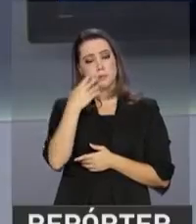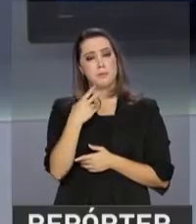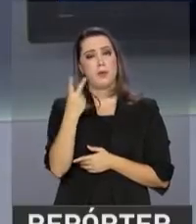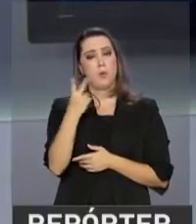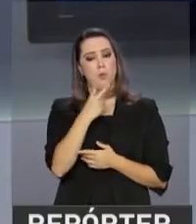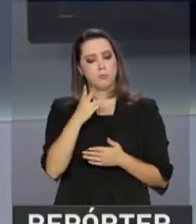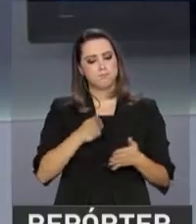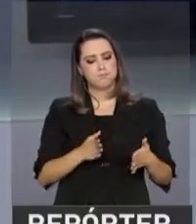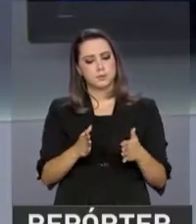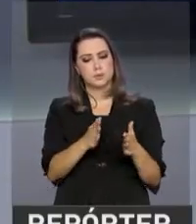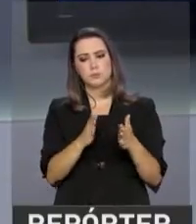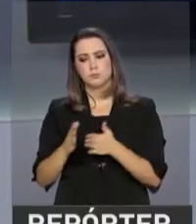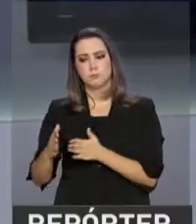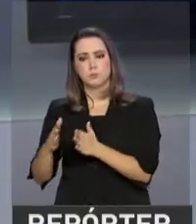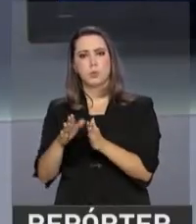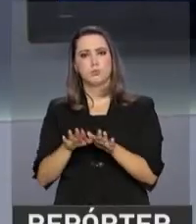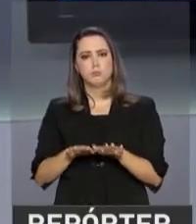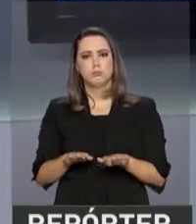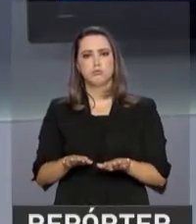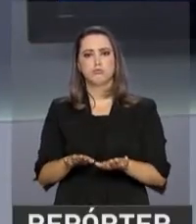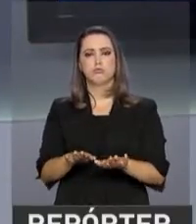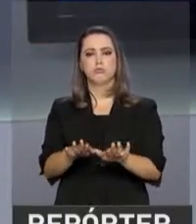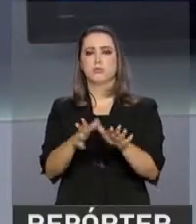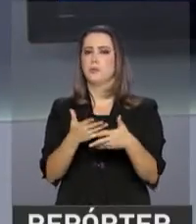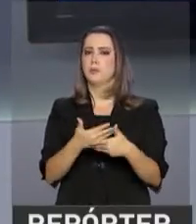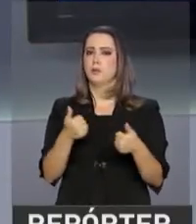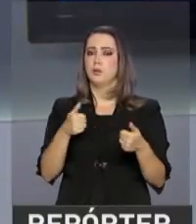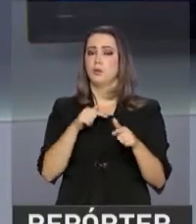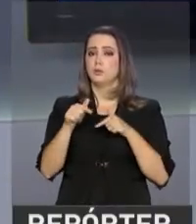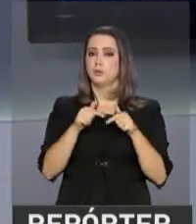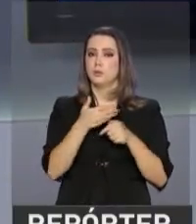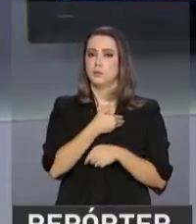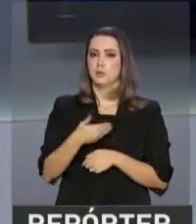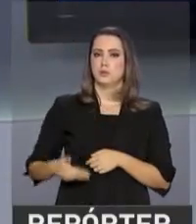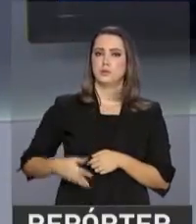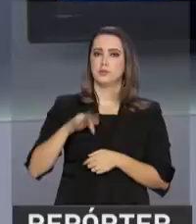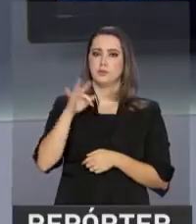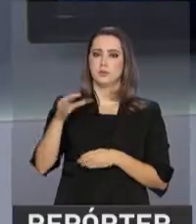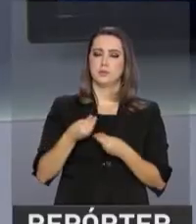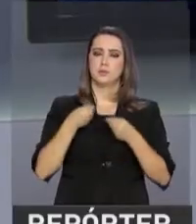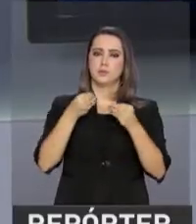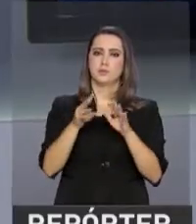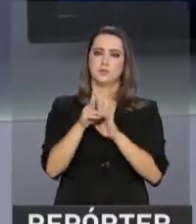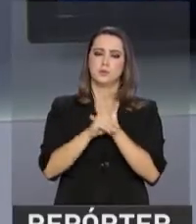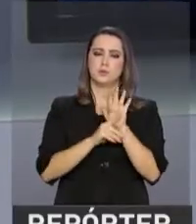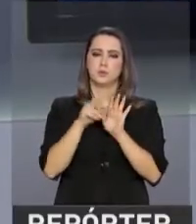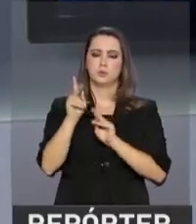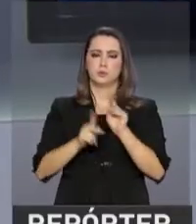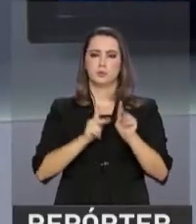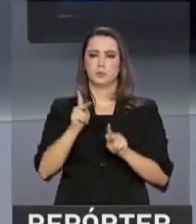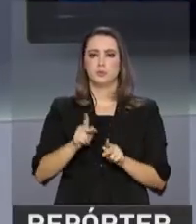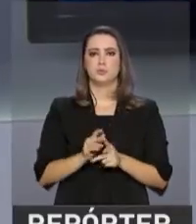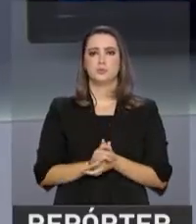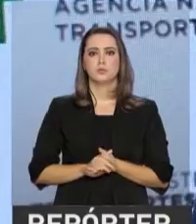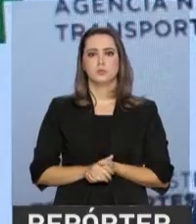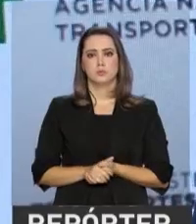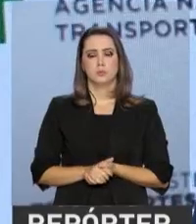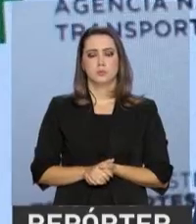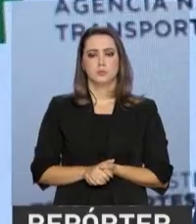da rodovia simboliza o trabalho que vem sendo realizado pelo governo federal para garantir os direitos da população